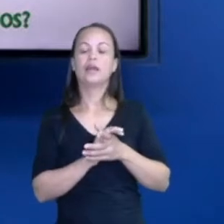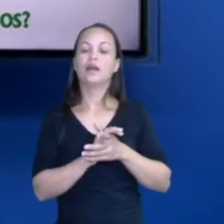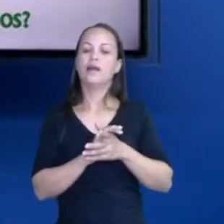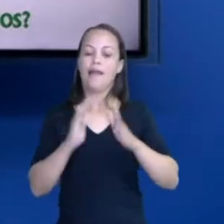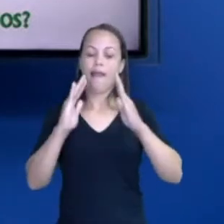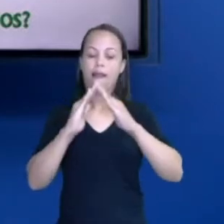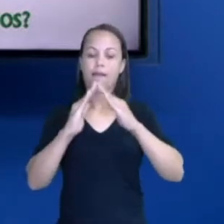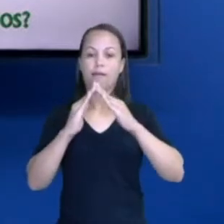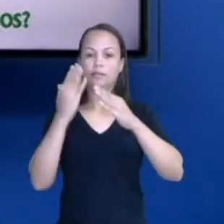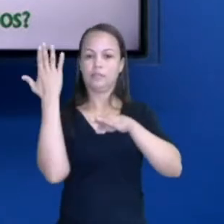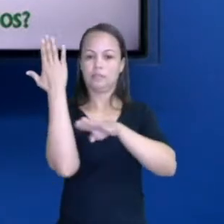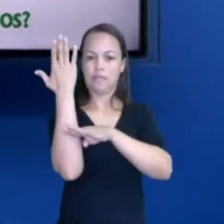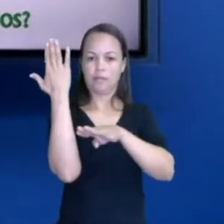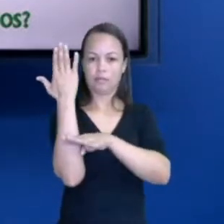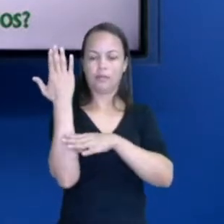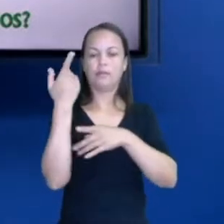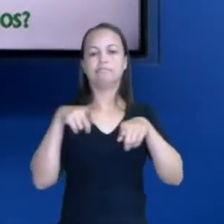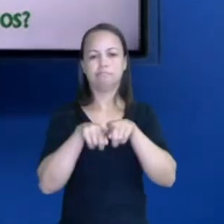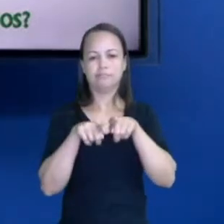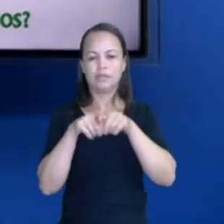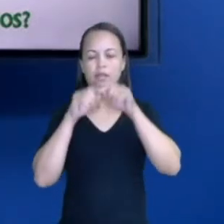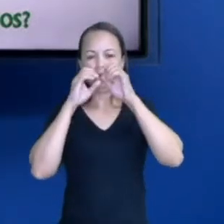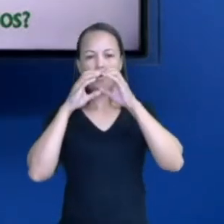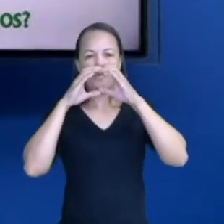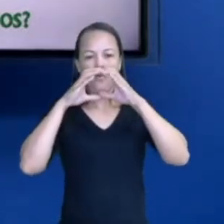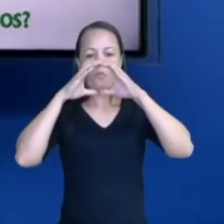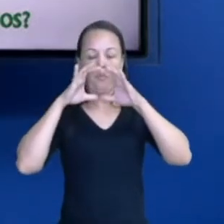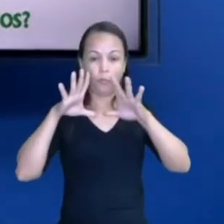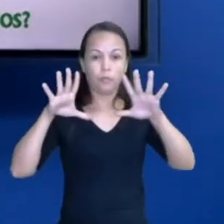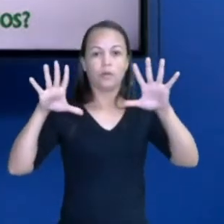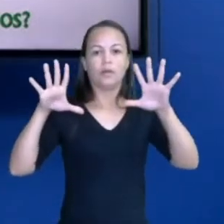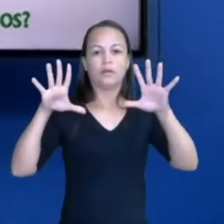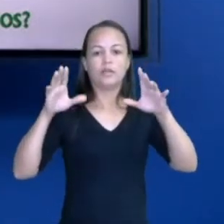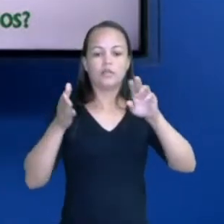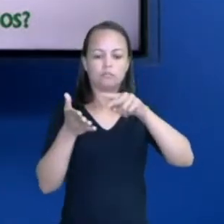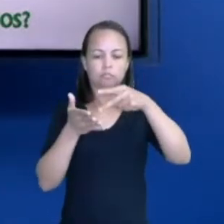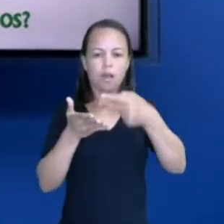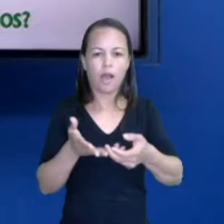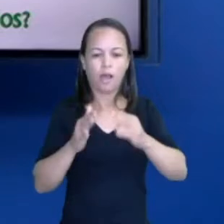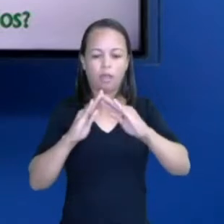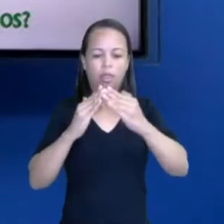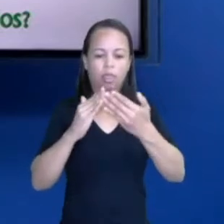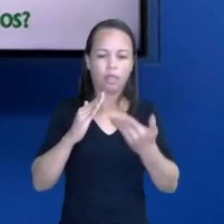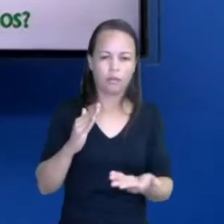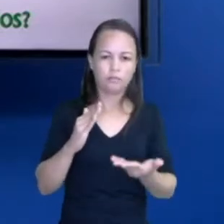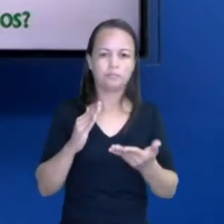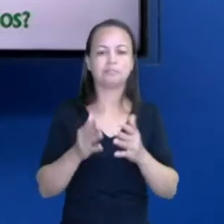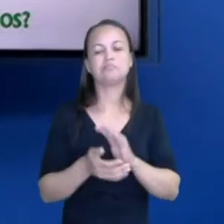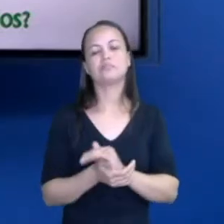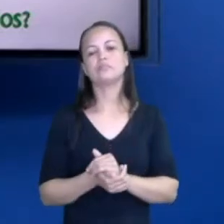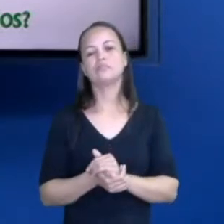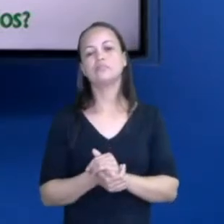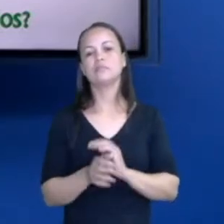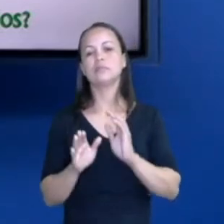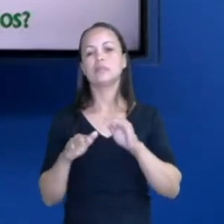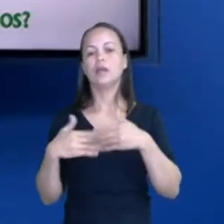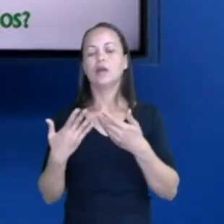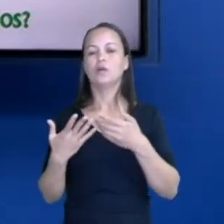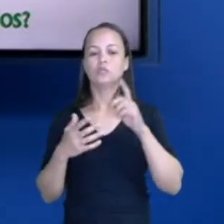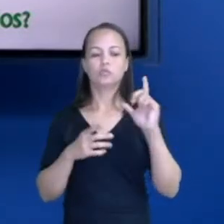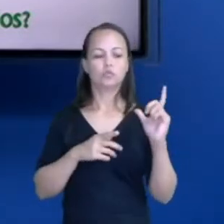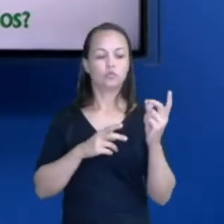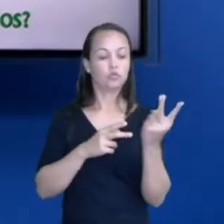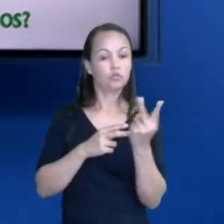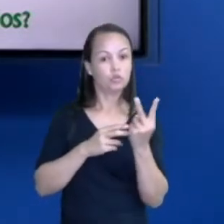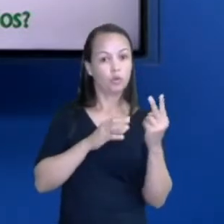da mesma forma, ele soprou e conseguiu derrubar aquela casinha de madeira. Ambos porquinhos correram